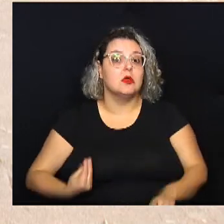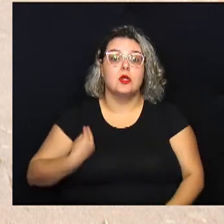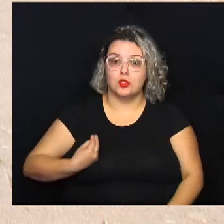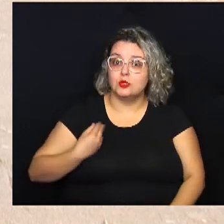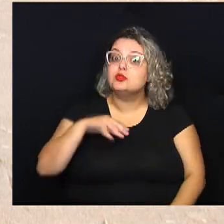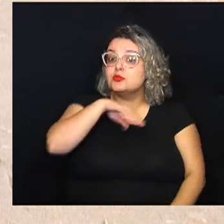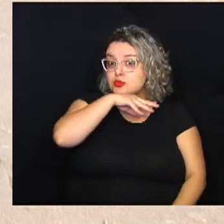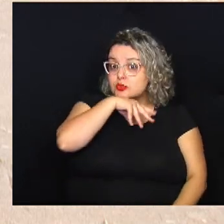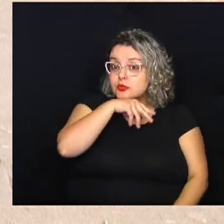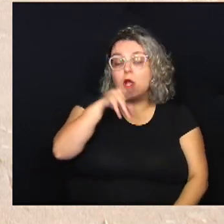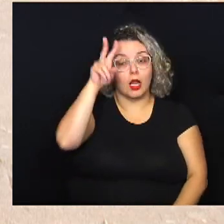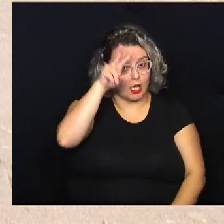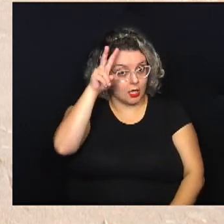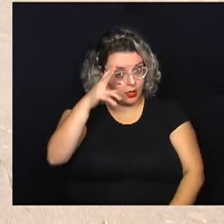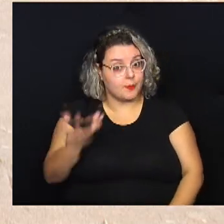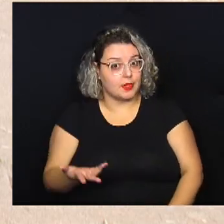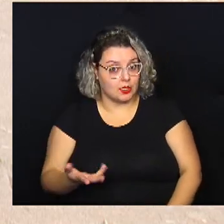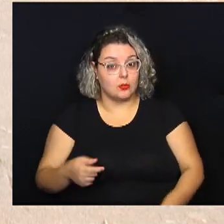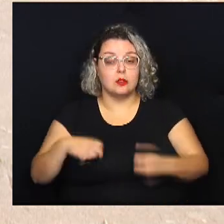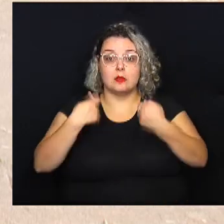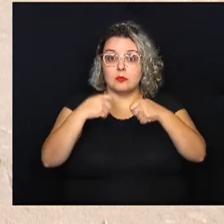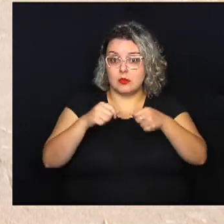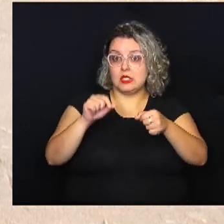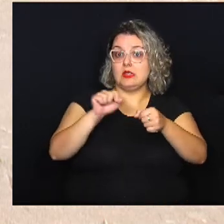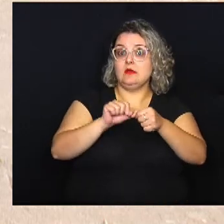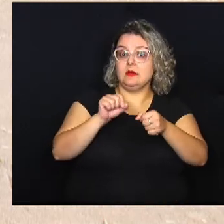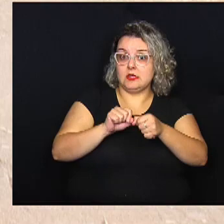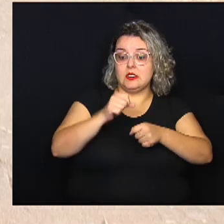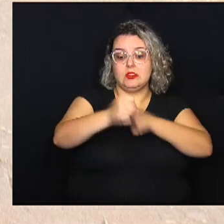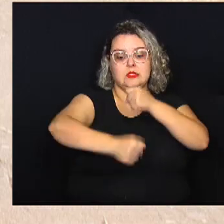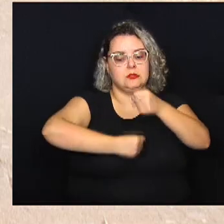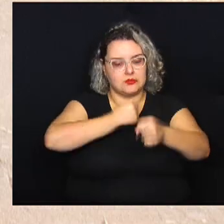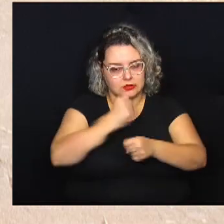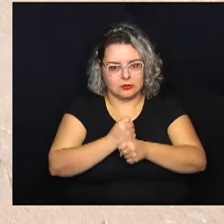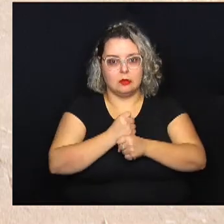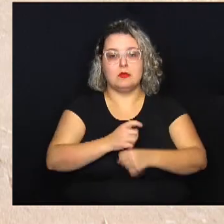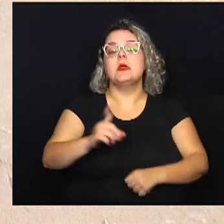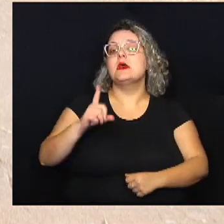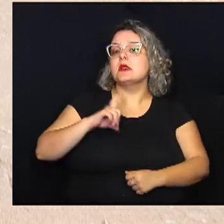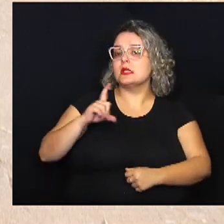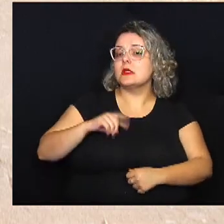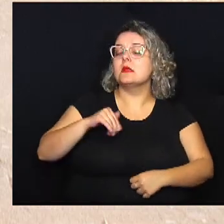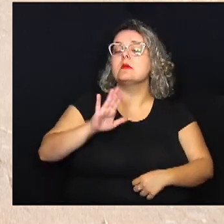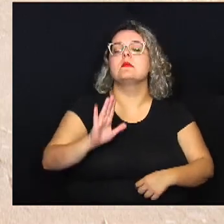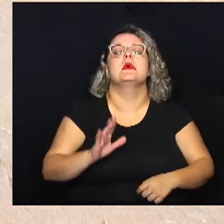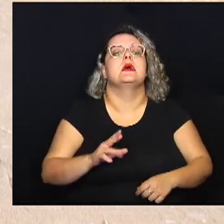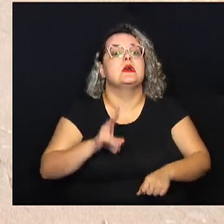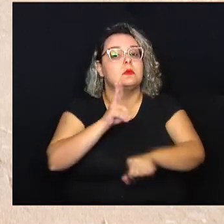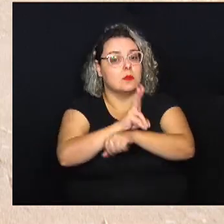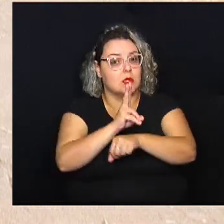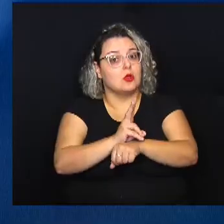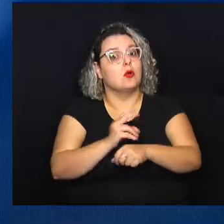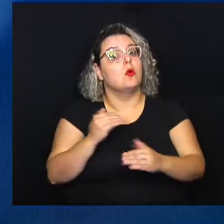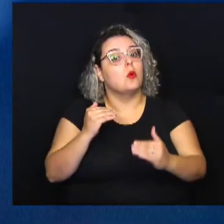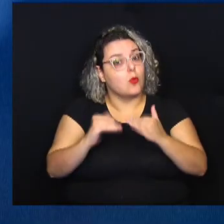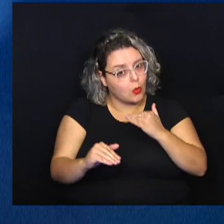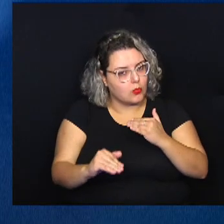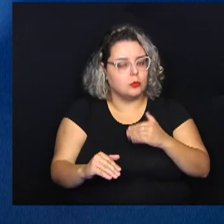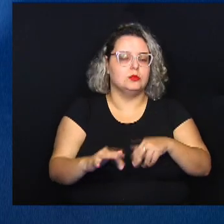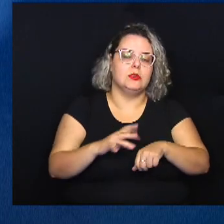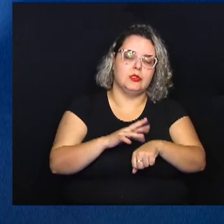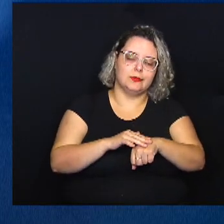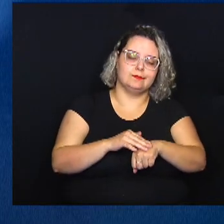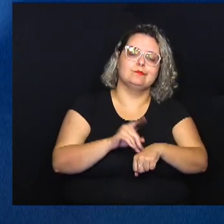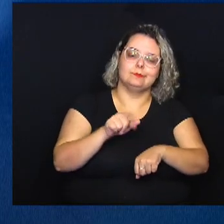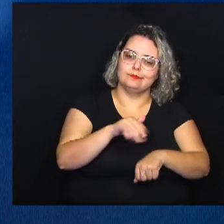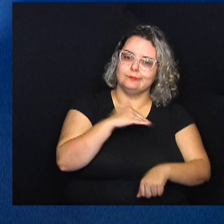animal. Lembrando que ela deve ser feita anualmente para que haja mais proteção contra essa doença que é letal. No documento,